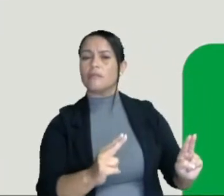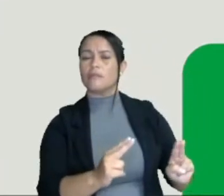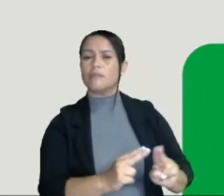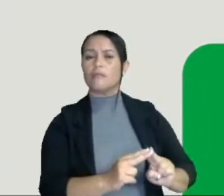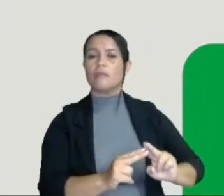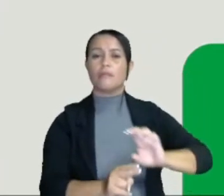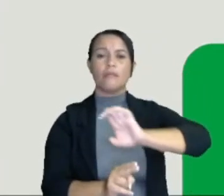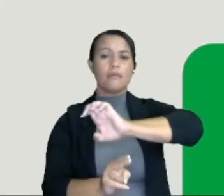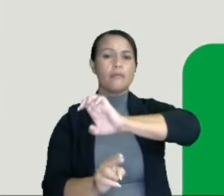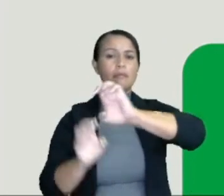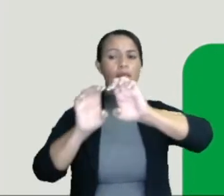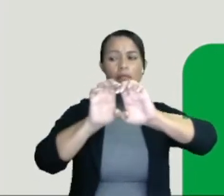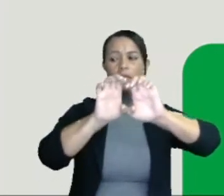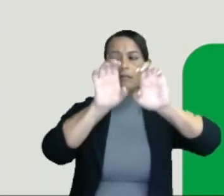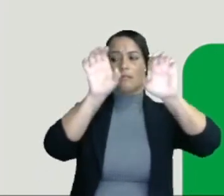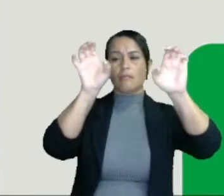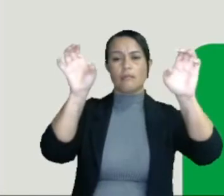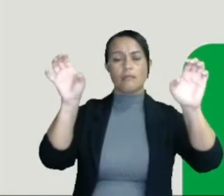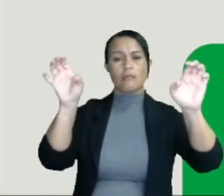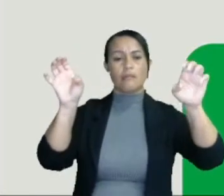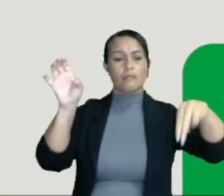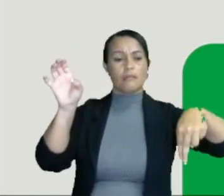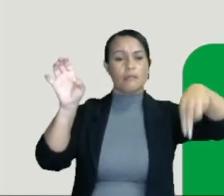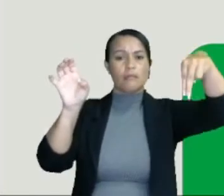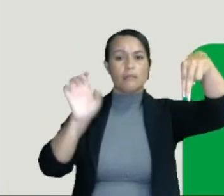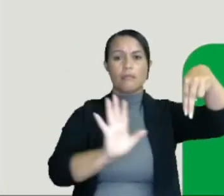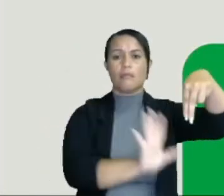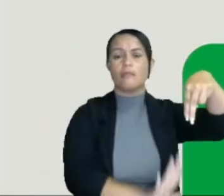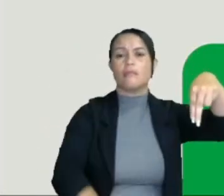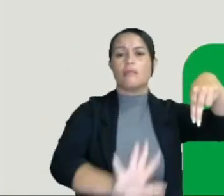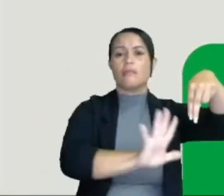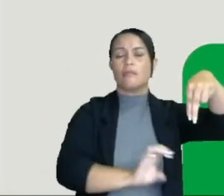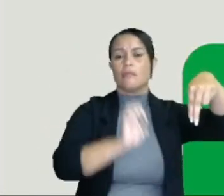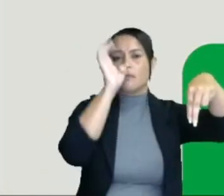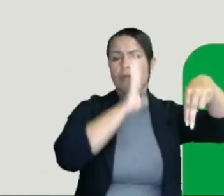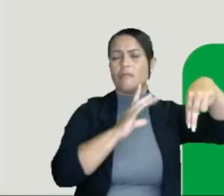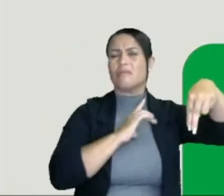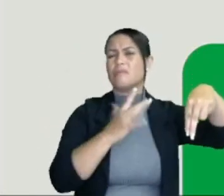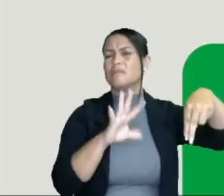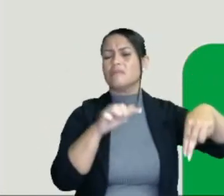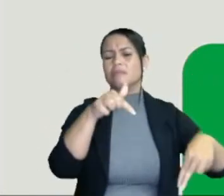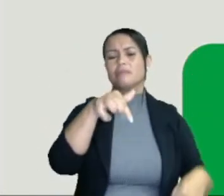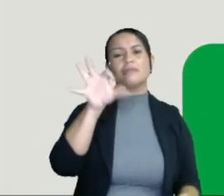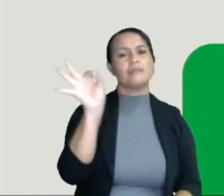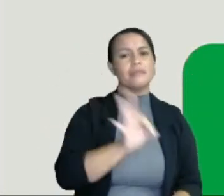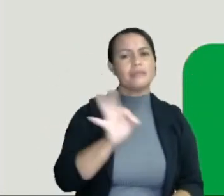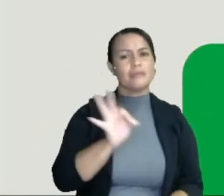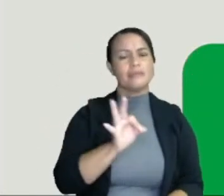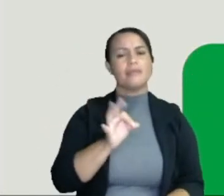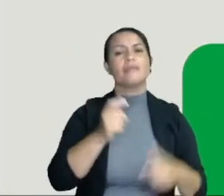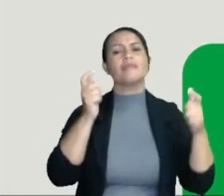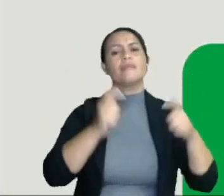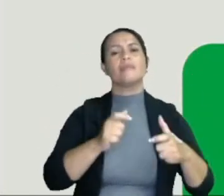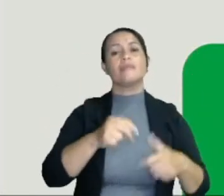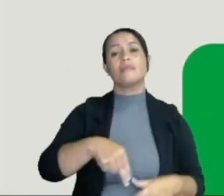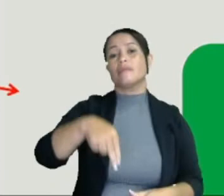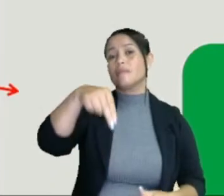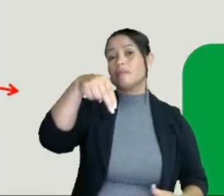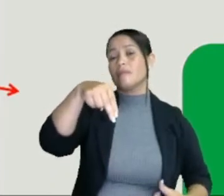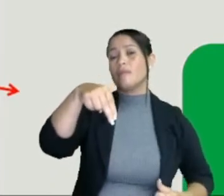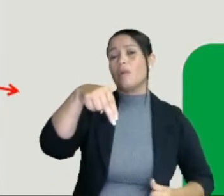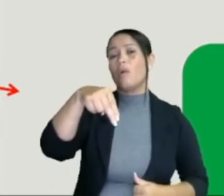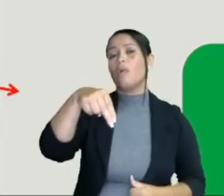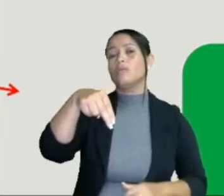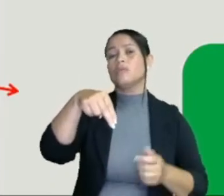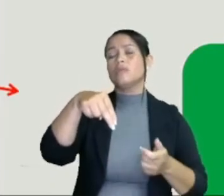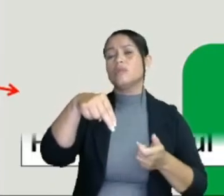aí, esse contexto possibilita que a gente tenha o seguinte: 7% do território brasileiro vai se localizar no hemisfério norte e